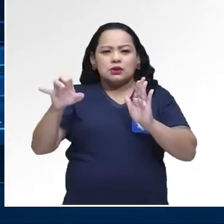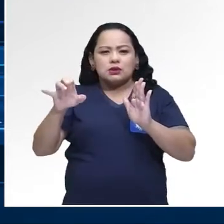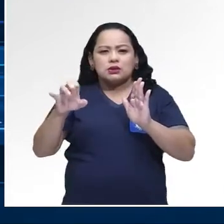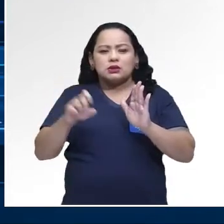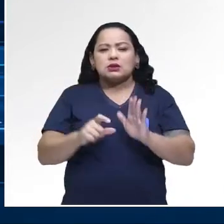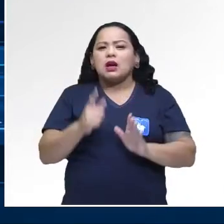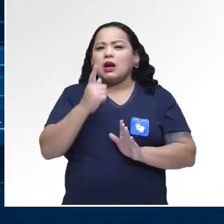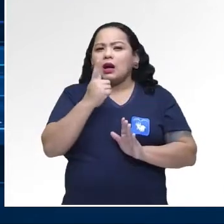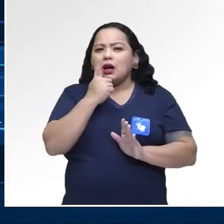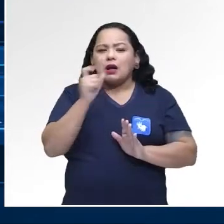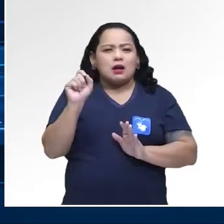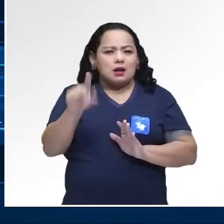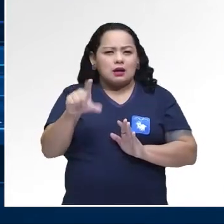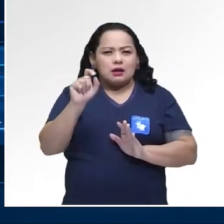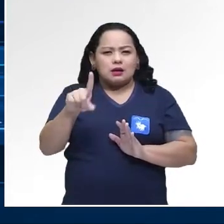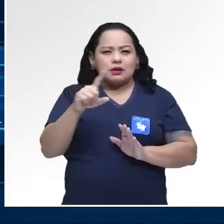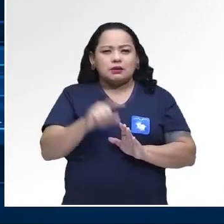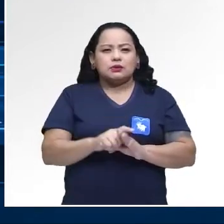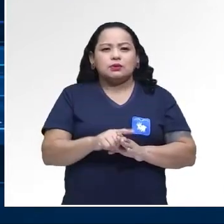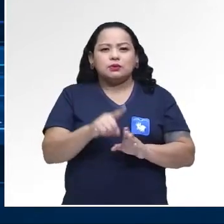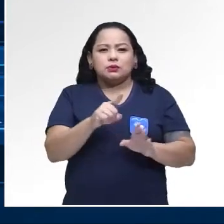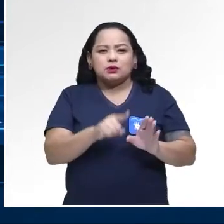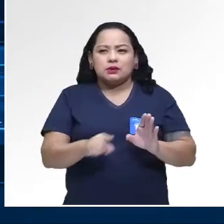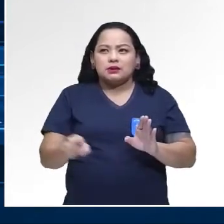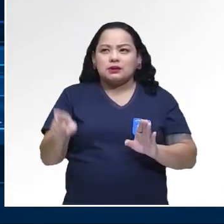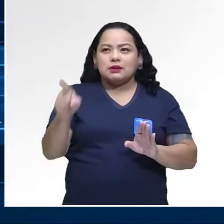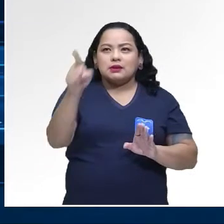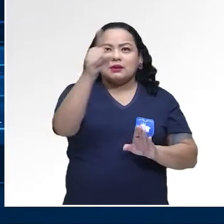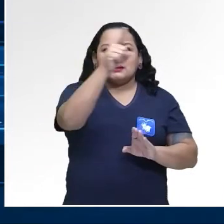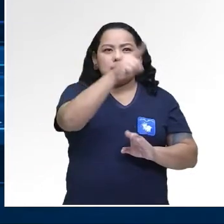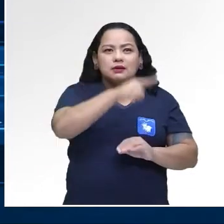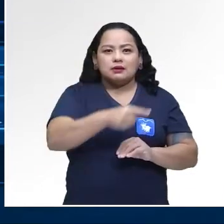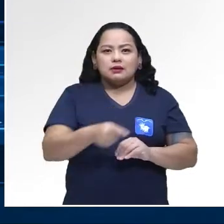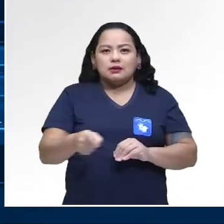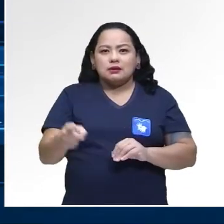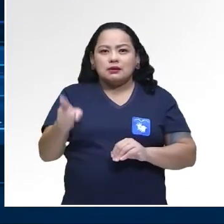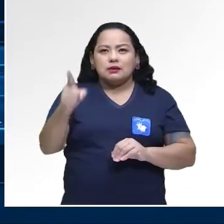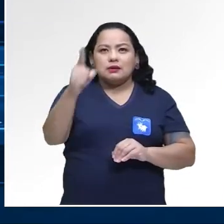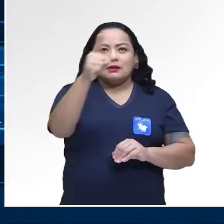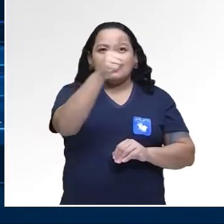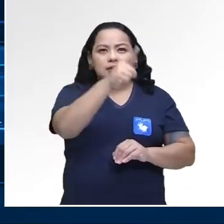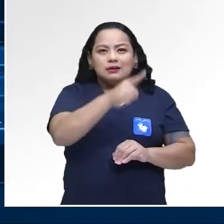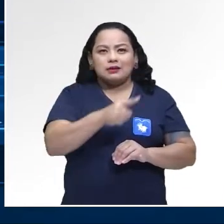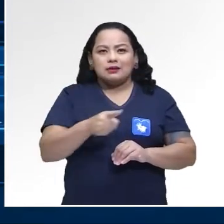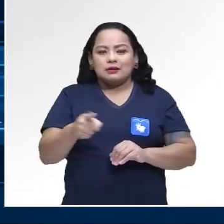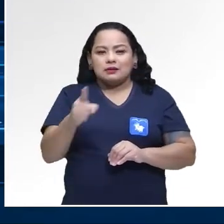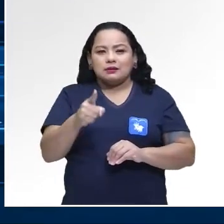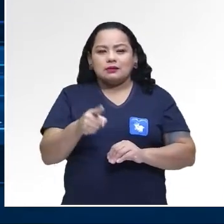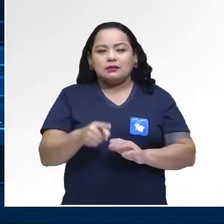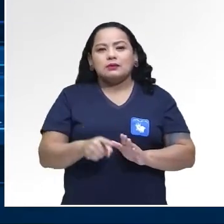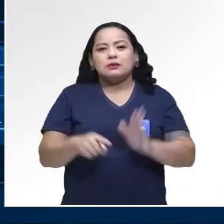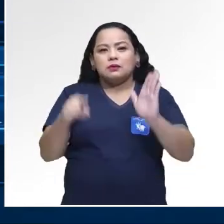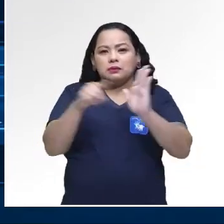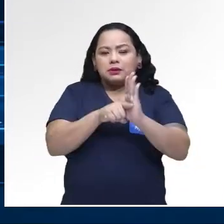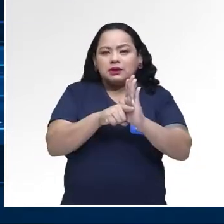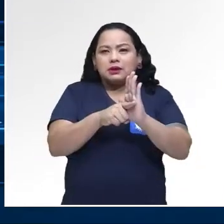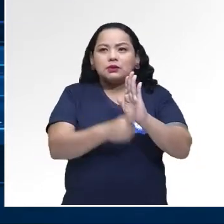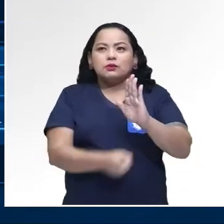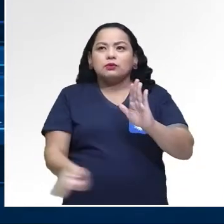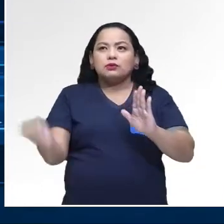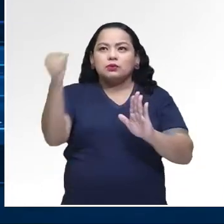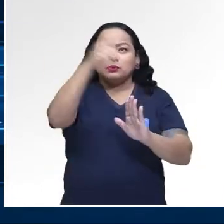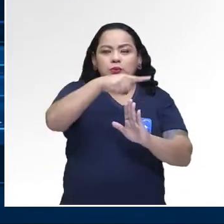elas seguem um único fluxo. Ela passa sempre nesse sentido. do lado negativo para o lado